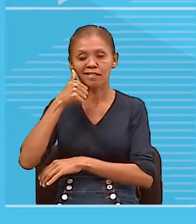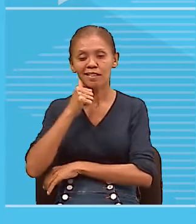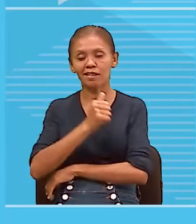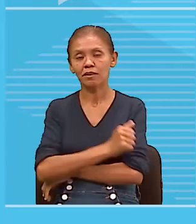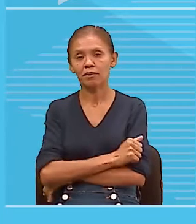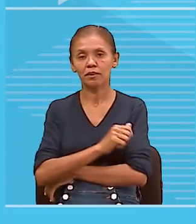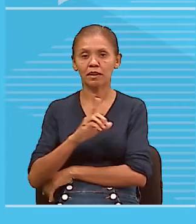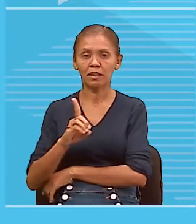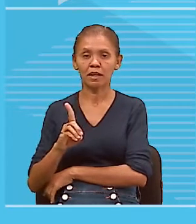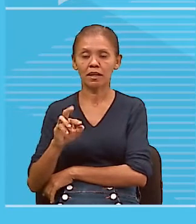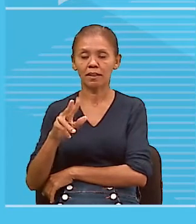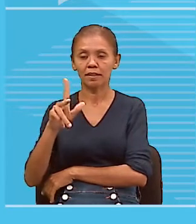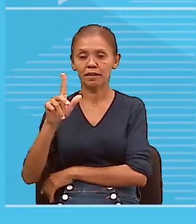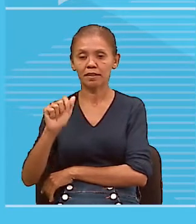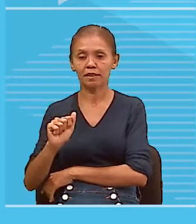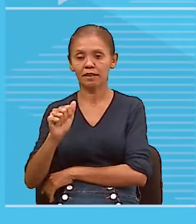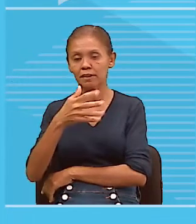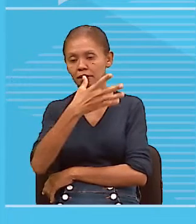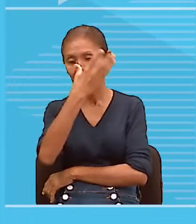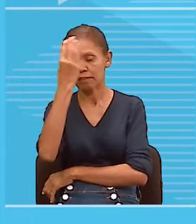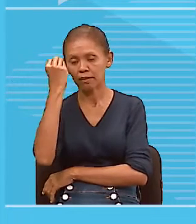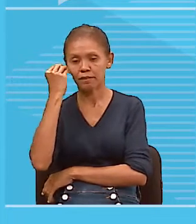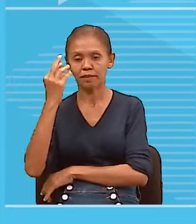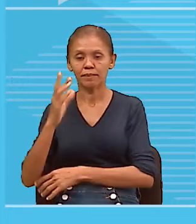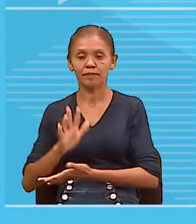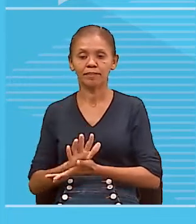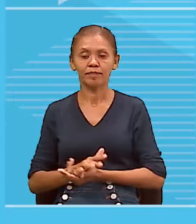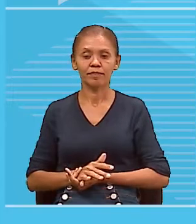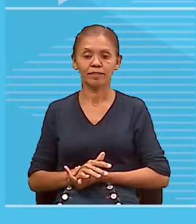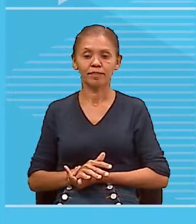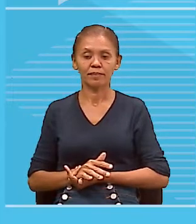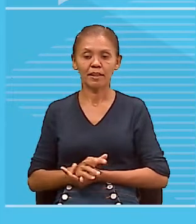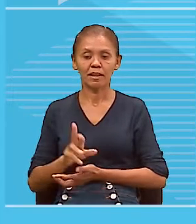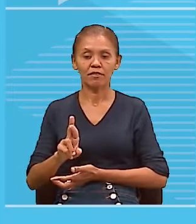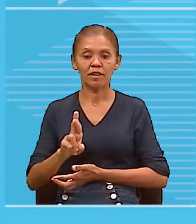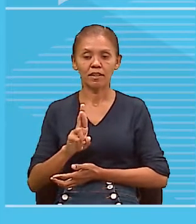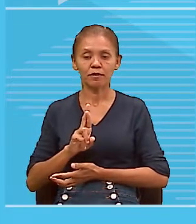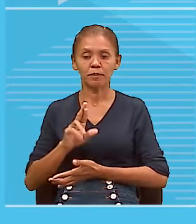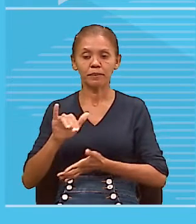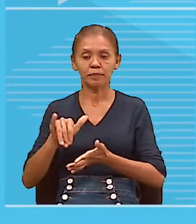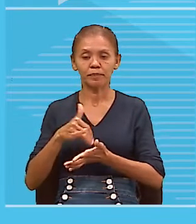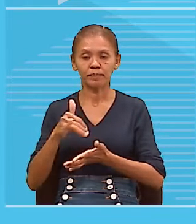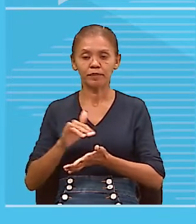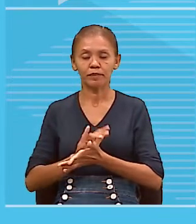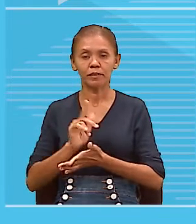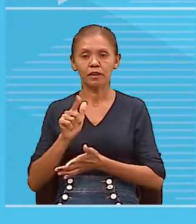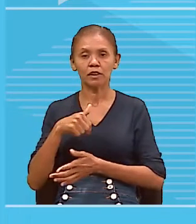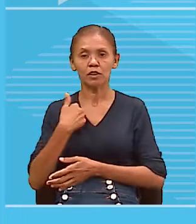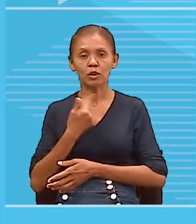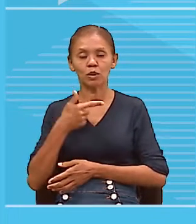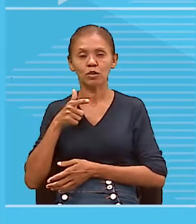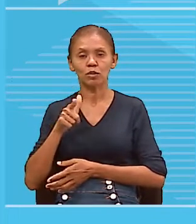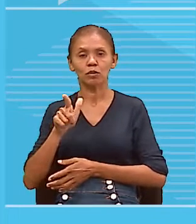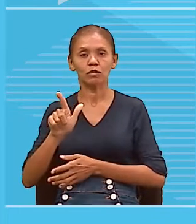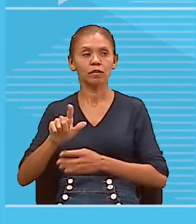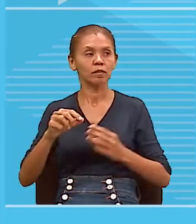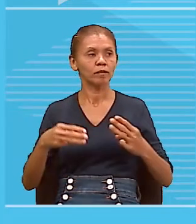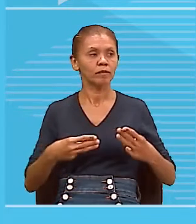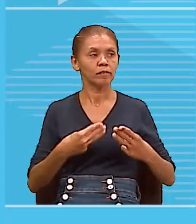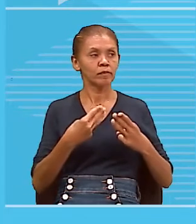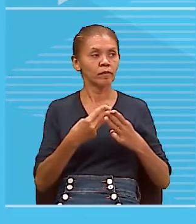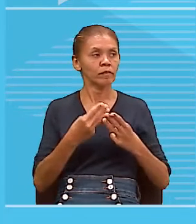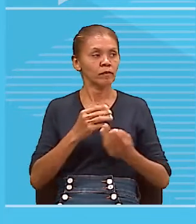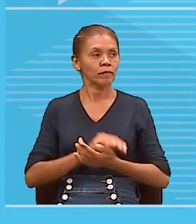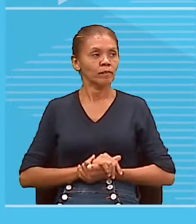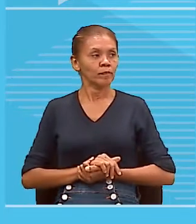certo então vamos antes que a Adriana Responda né ela vai respondendo aí a gente vai seguindo com os nossos slides Tá